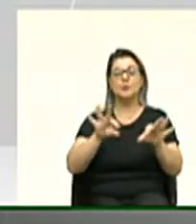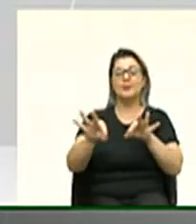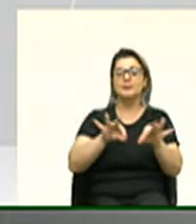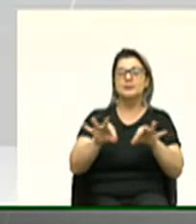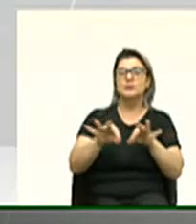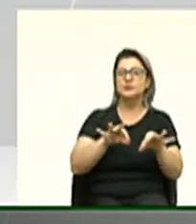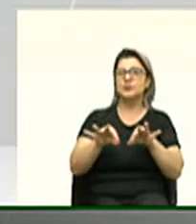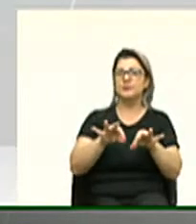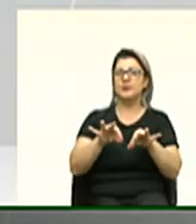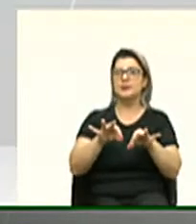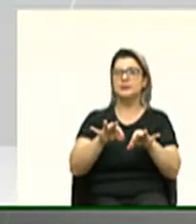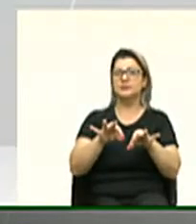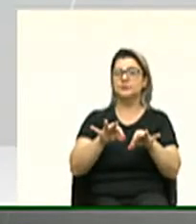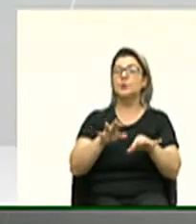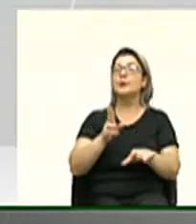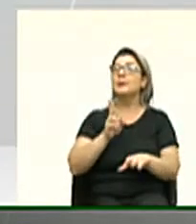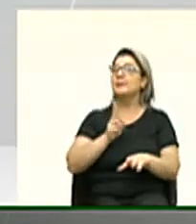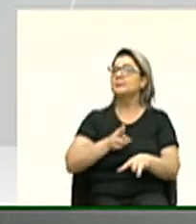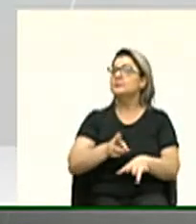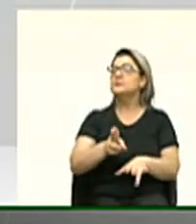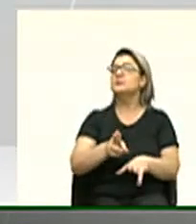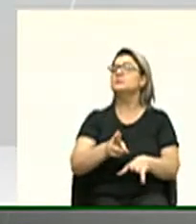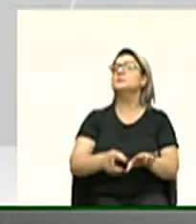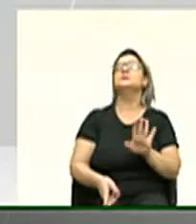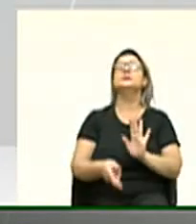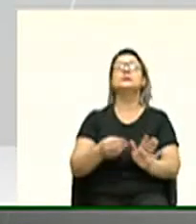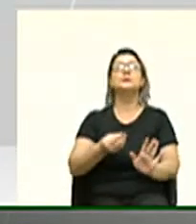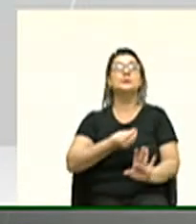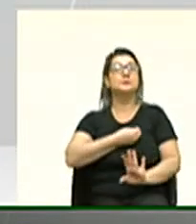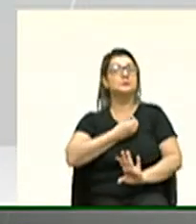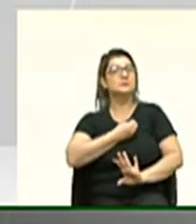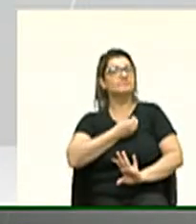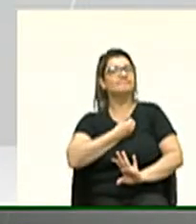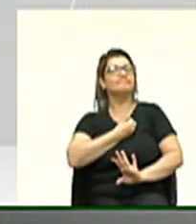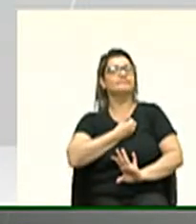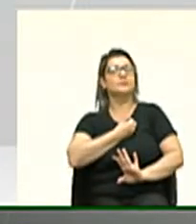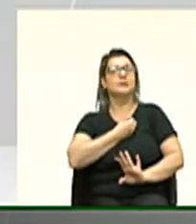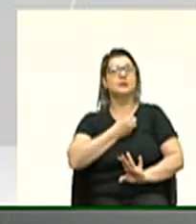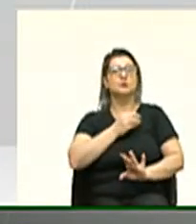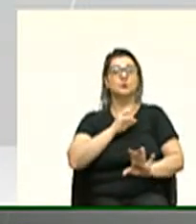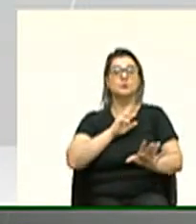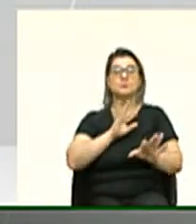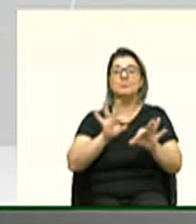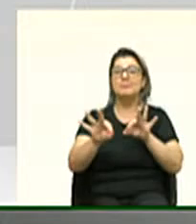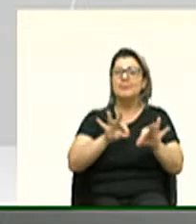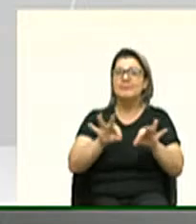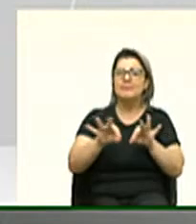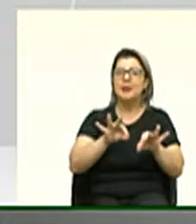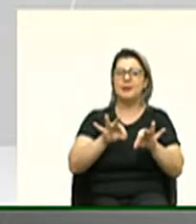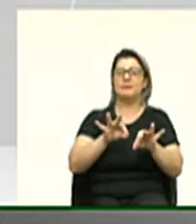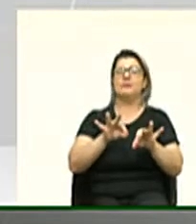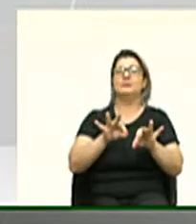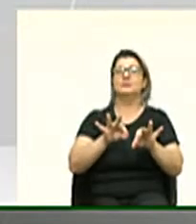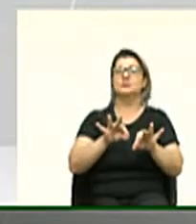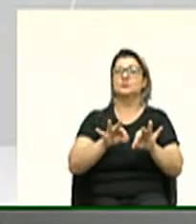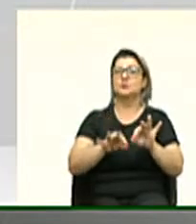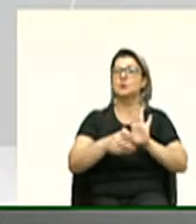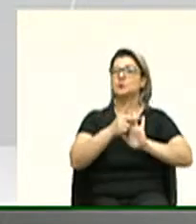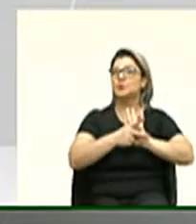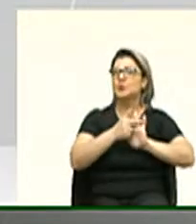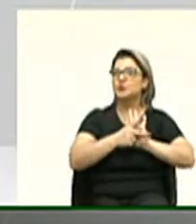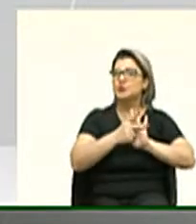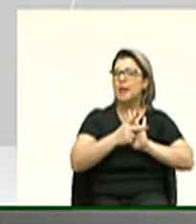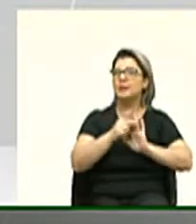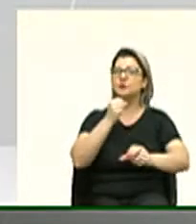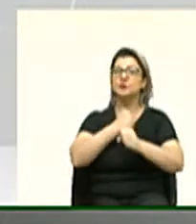vez mais, ele precisa estar presente nos nossos planos e nos projetos de construção